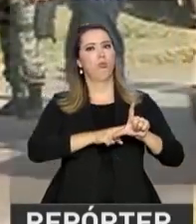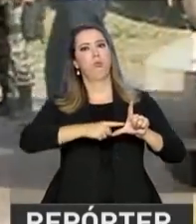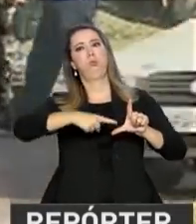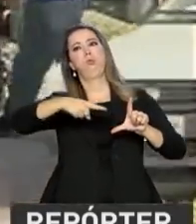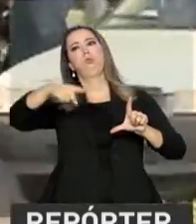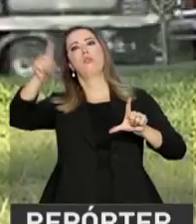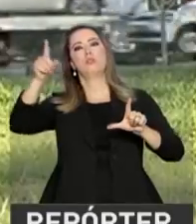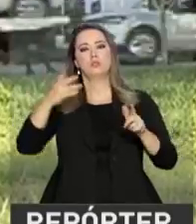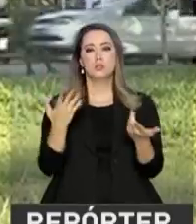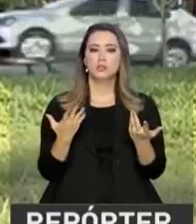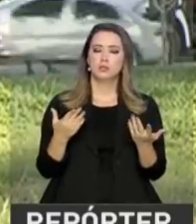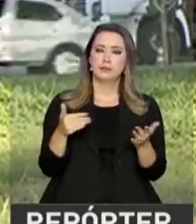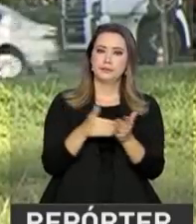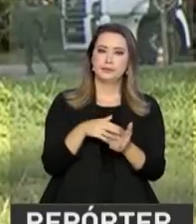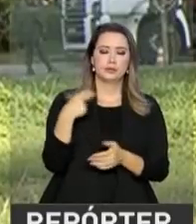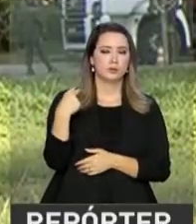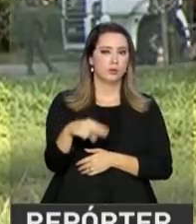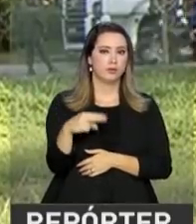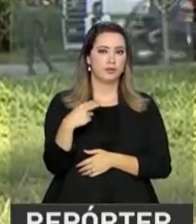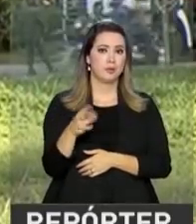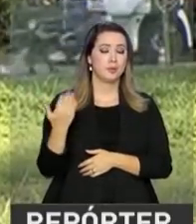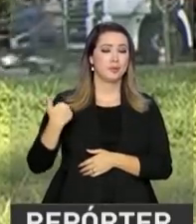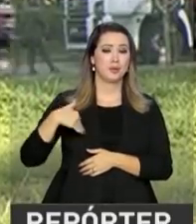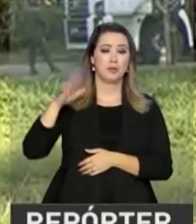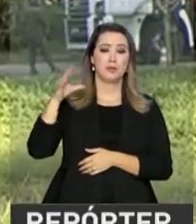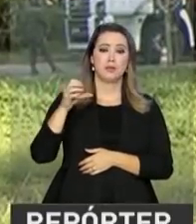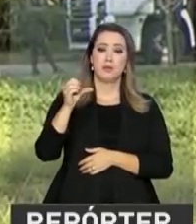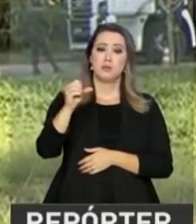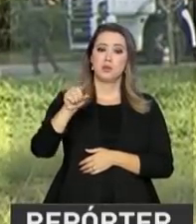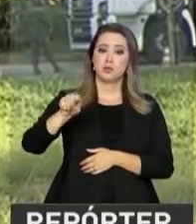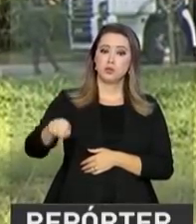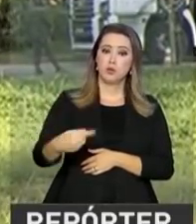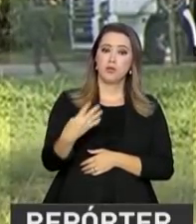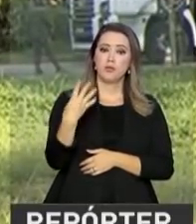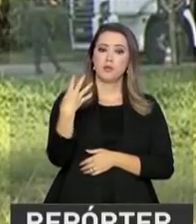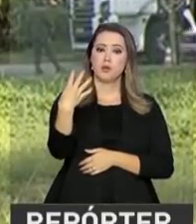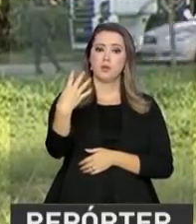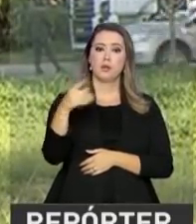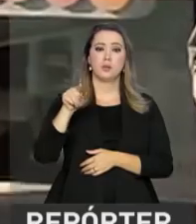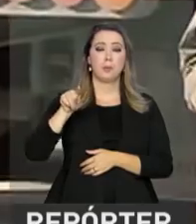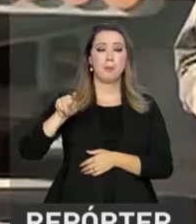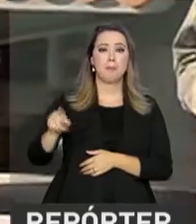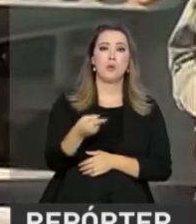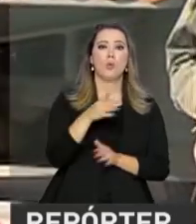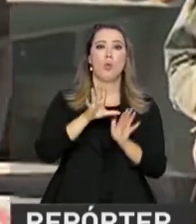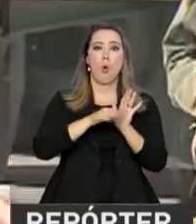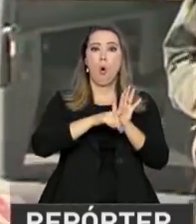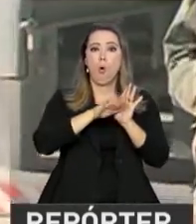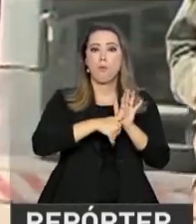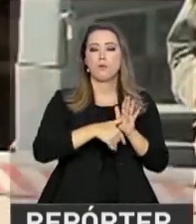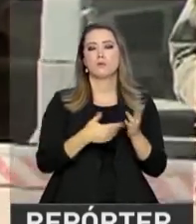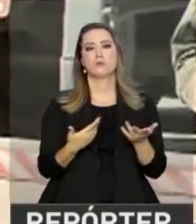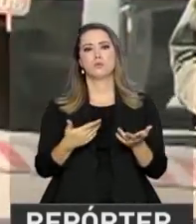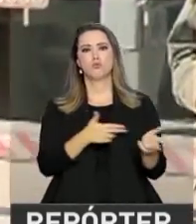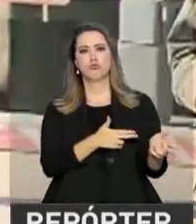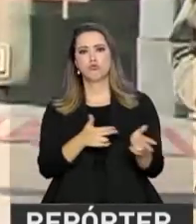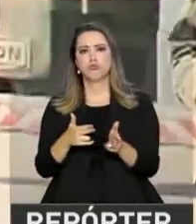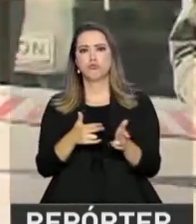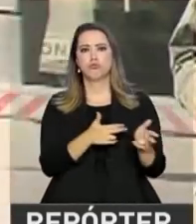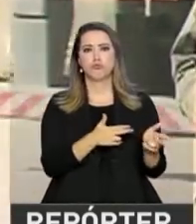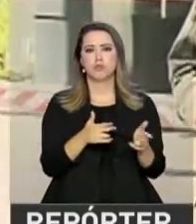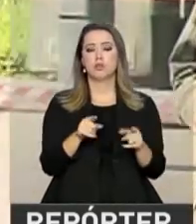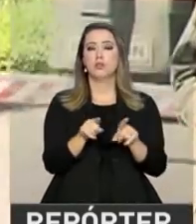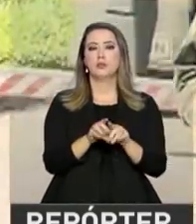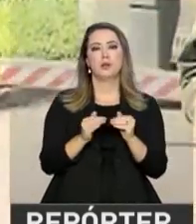2017 até novembro foram mais de 9,4 mil roubos um aumento de 10,5 por cento